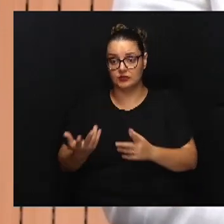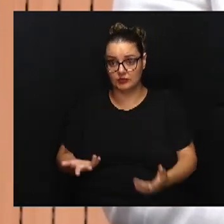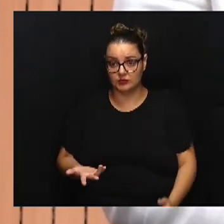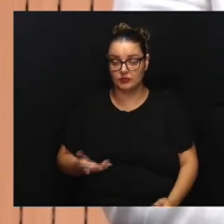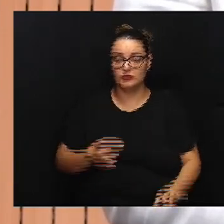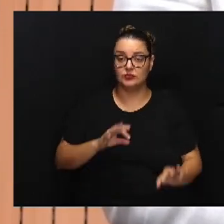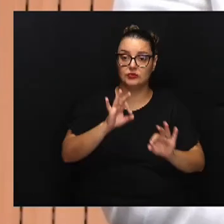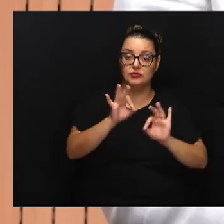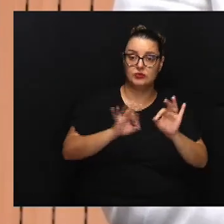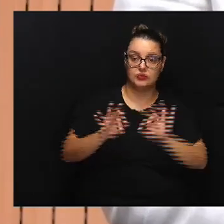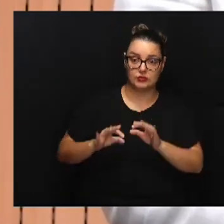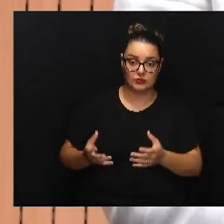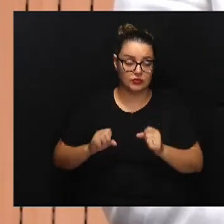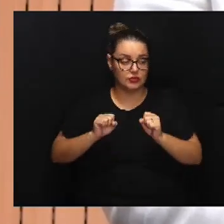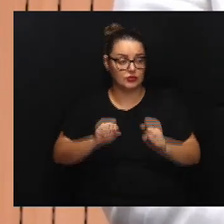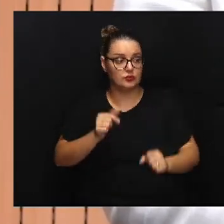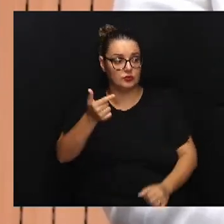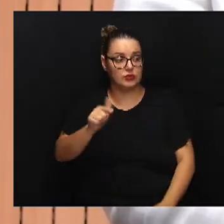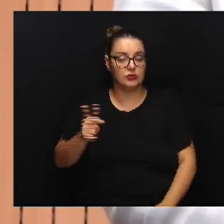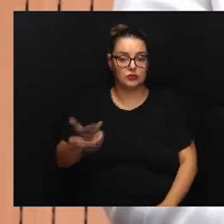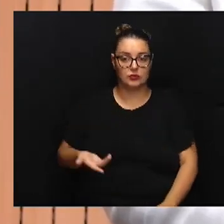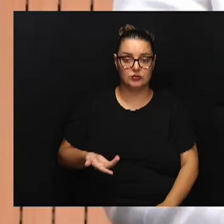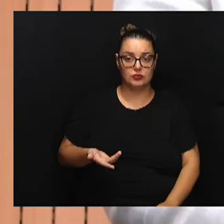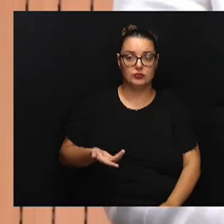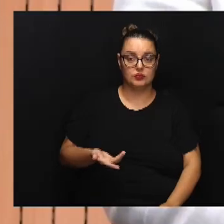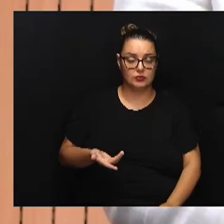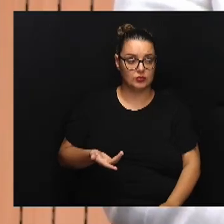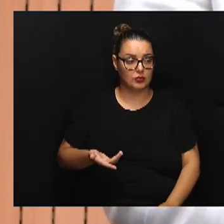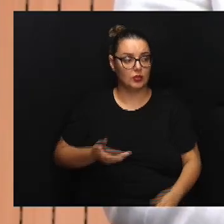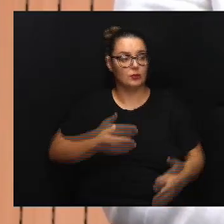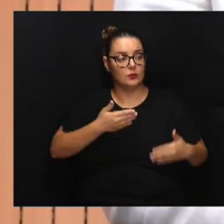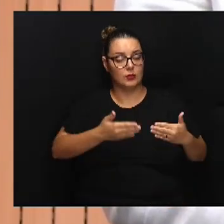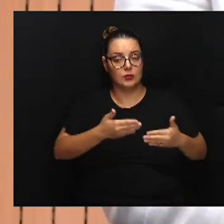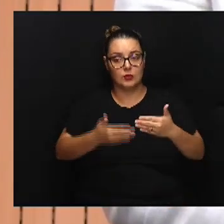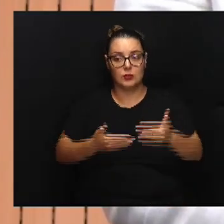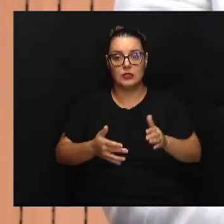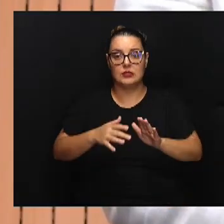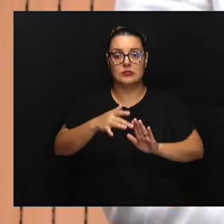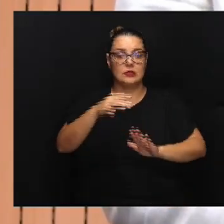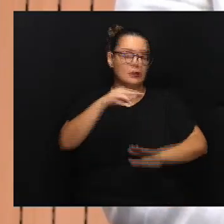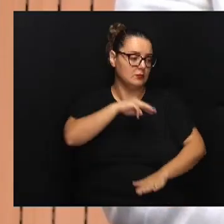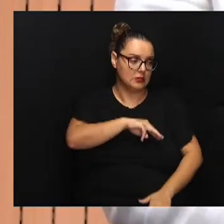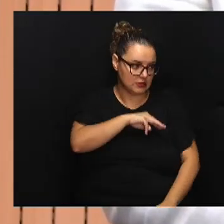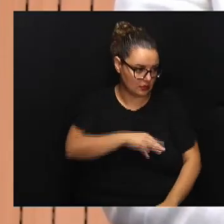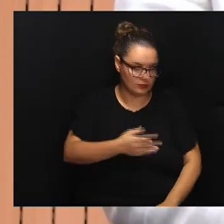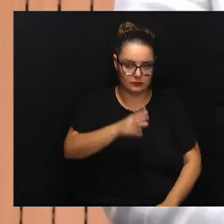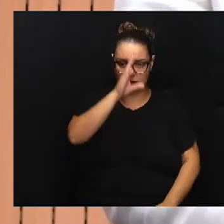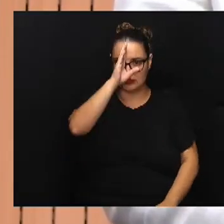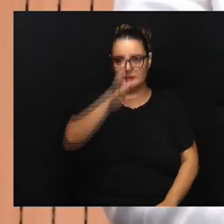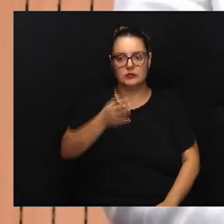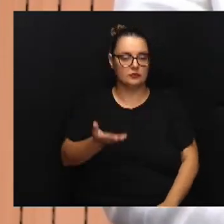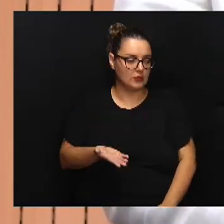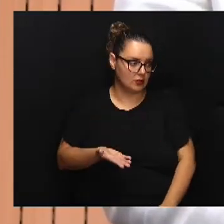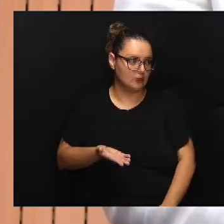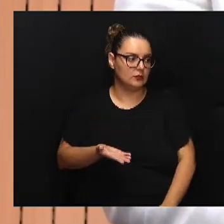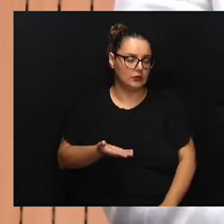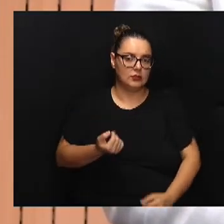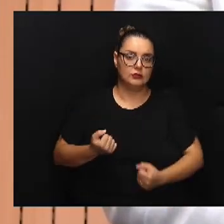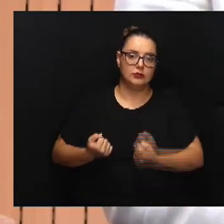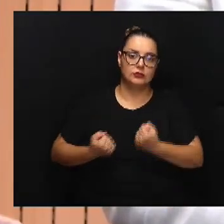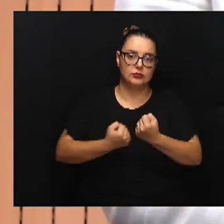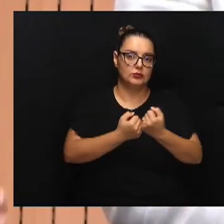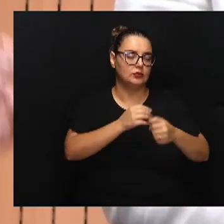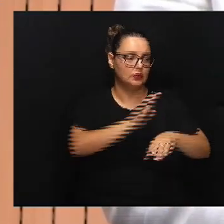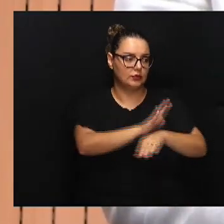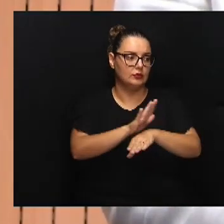se organizar, de poder continuar tocando essa tarefa, principalmente de apoiar,